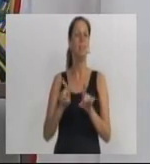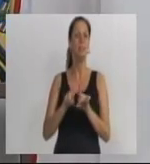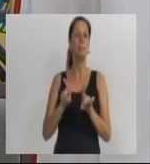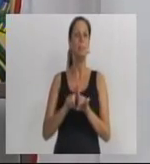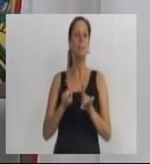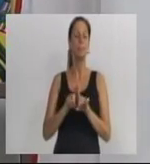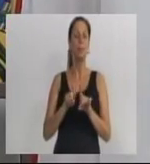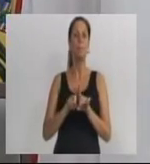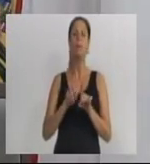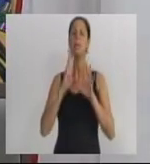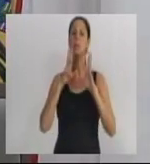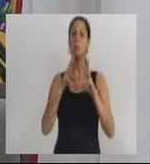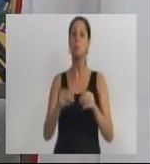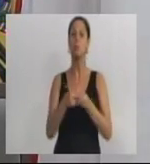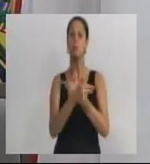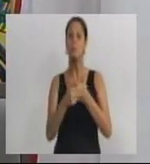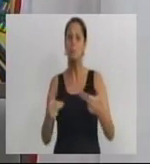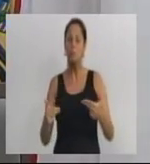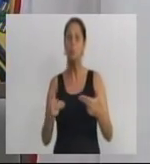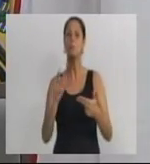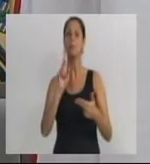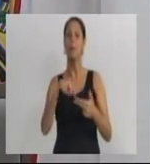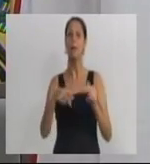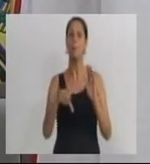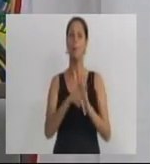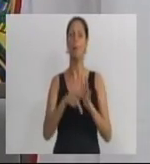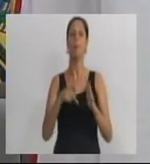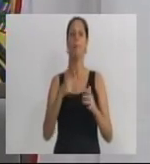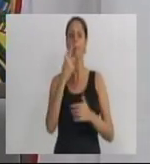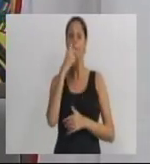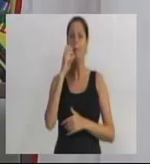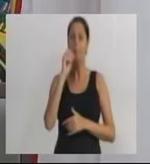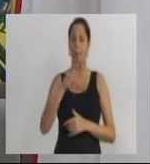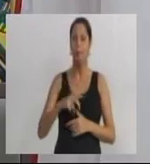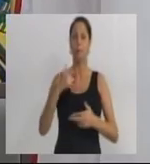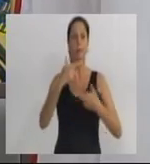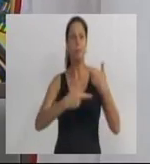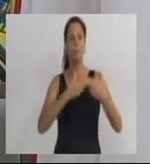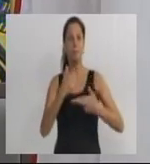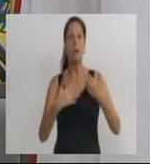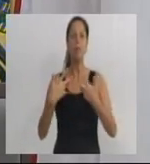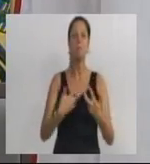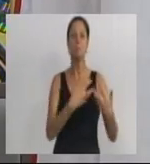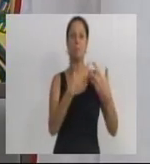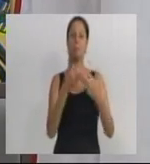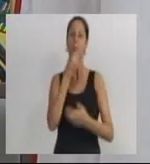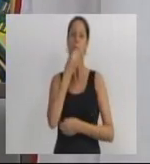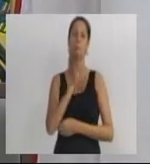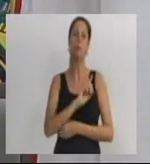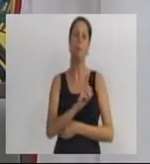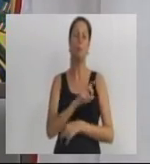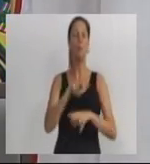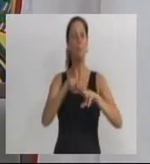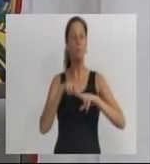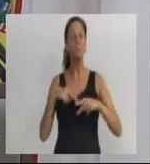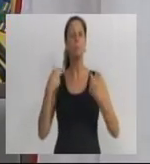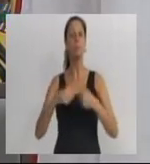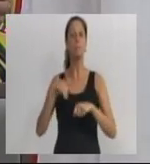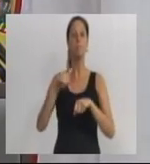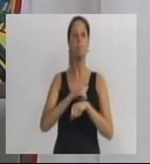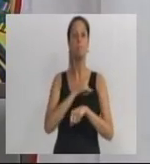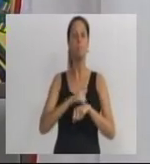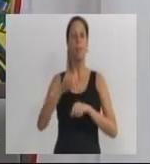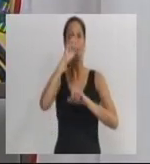coleta seletiva é precária, é ruim, né? E essa é uma solução que tem que ser criativa, tem que ser inteligente, tem que